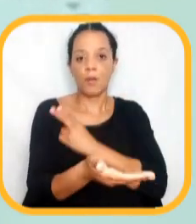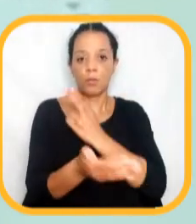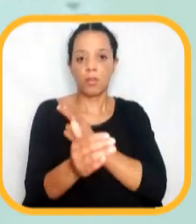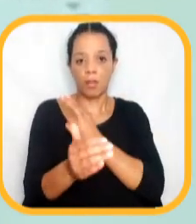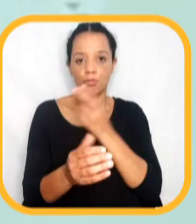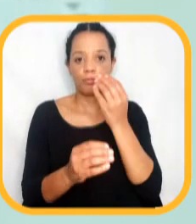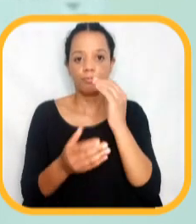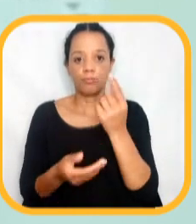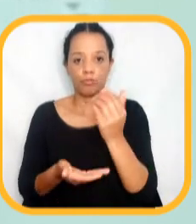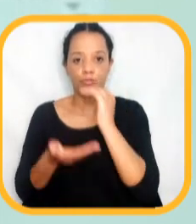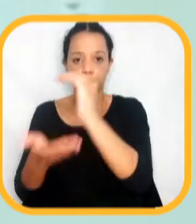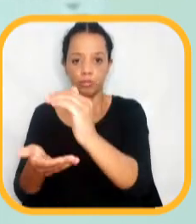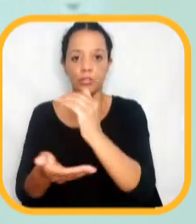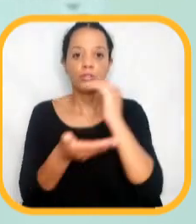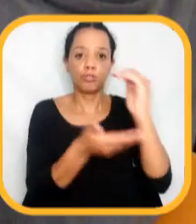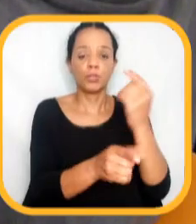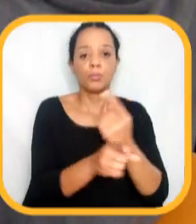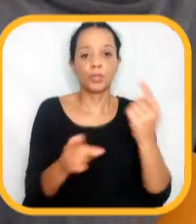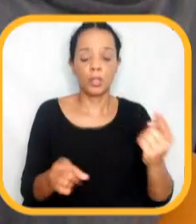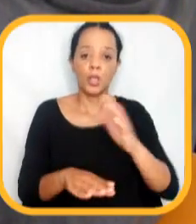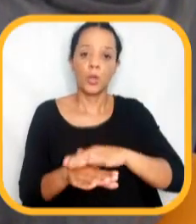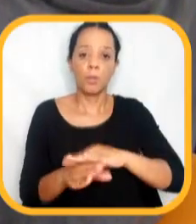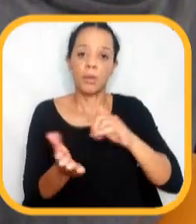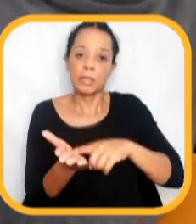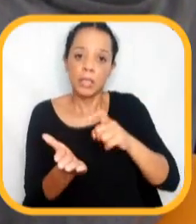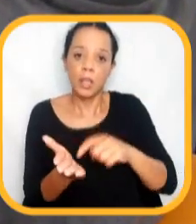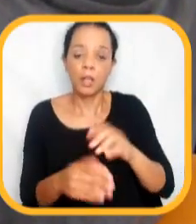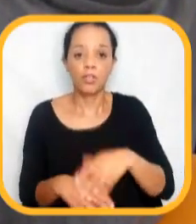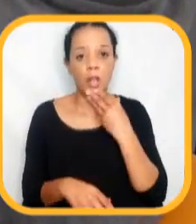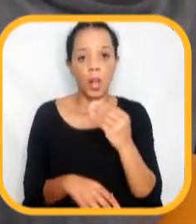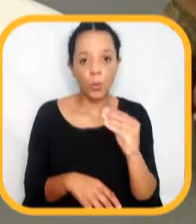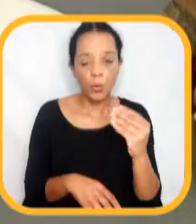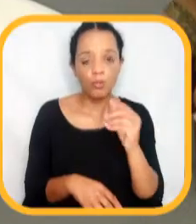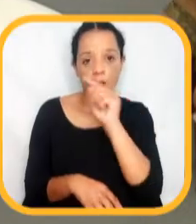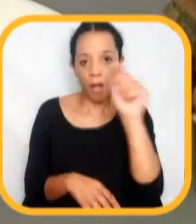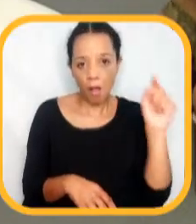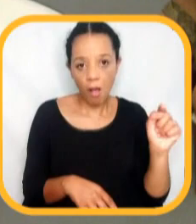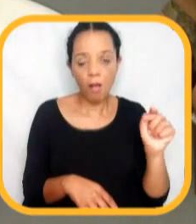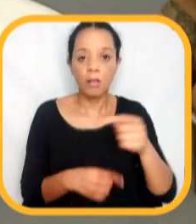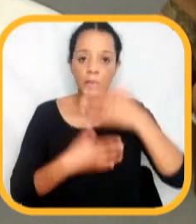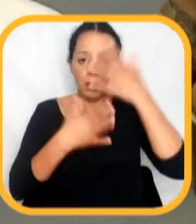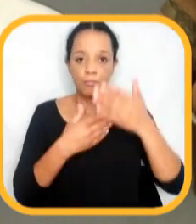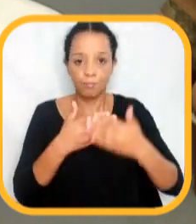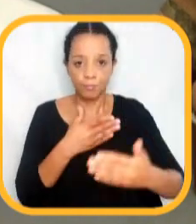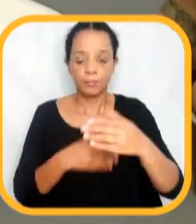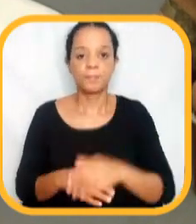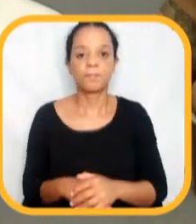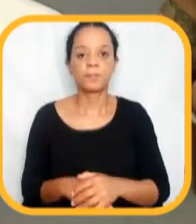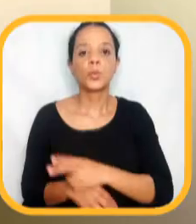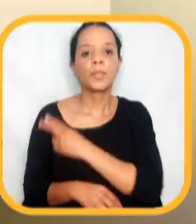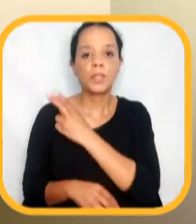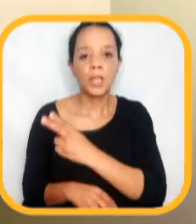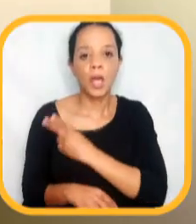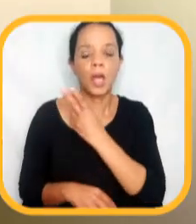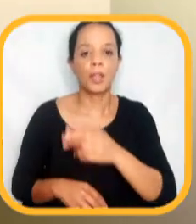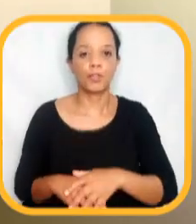às instituições superiores para poder fazer face às necessidades que esses alunos enfrentam no seu dia-a-dia.